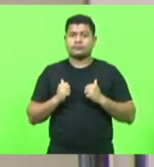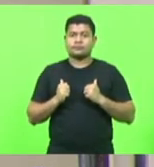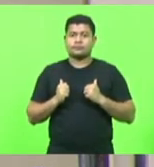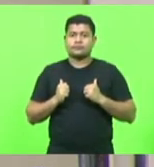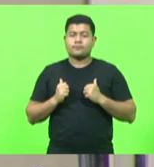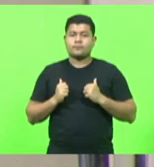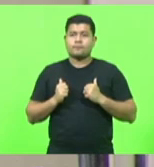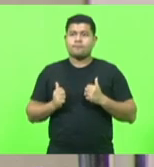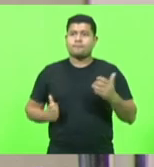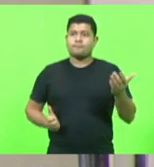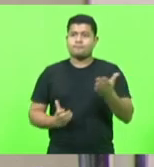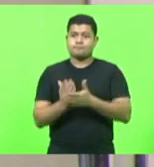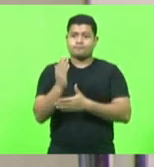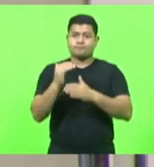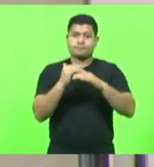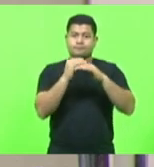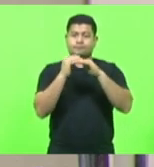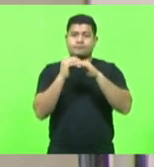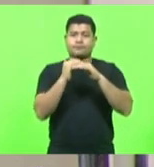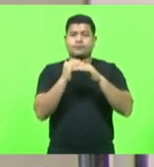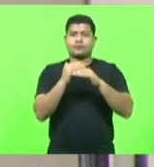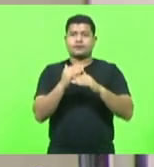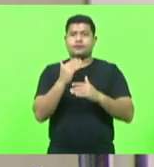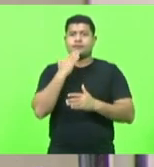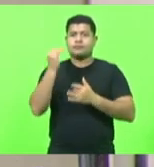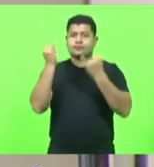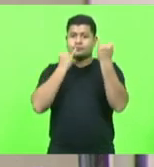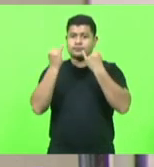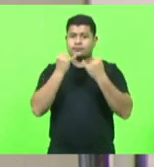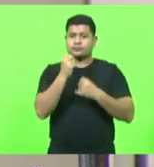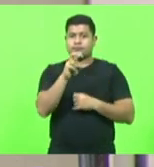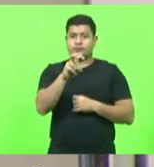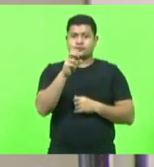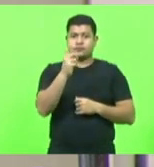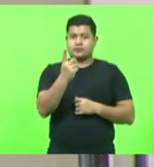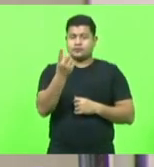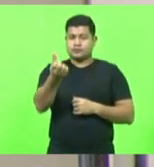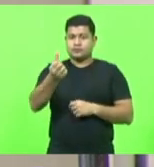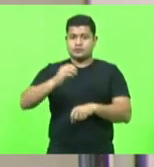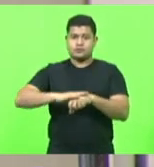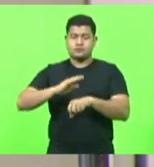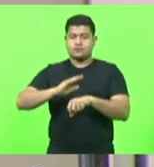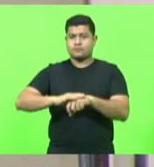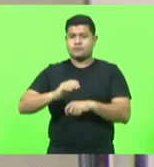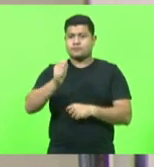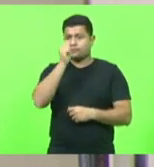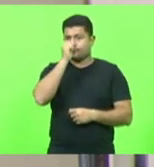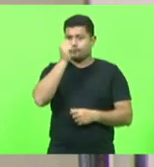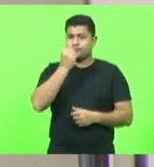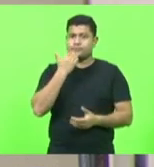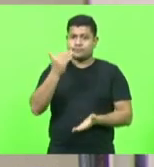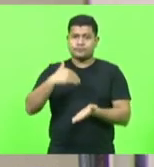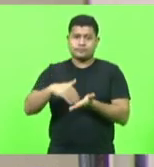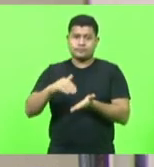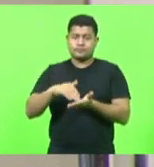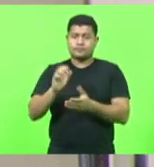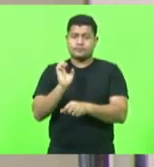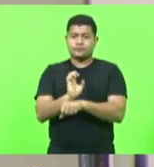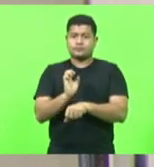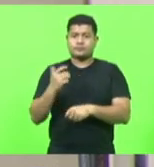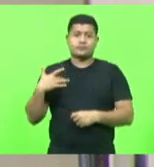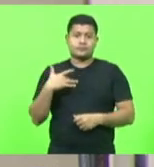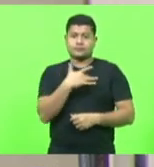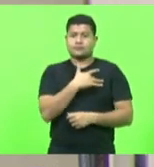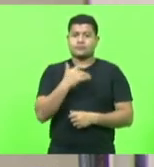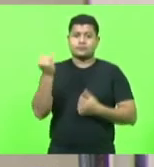encontram. Aprovado por unanimidade. Pedido de informação 516, autor deputado João Amin, solicitando ao secretário de Estado da Saúde informações